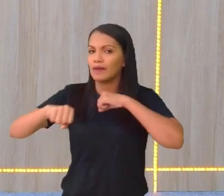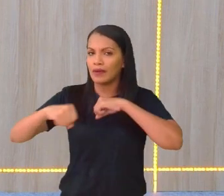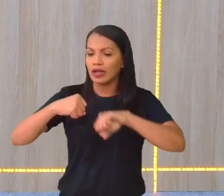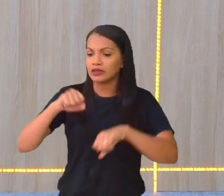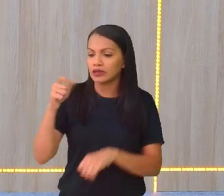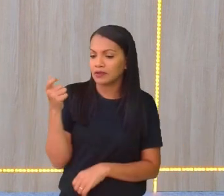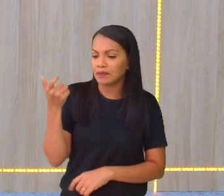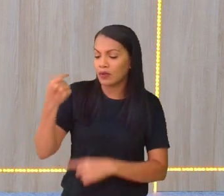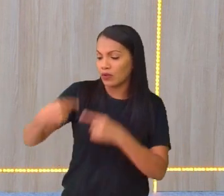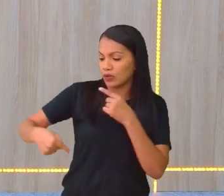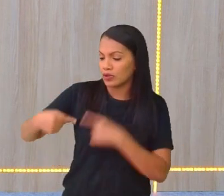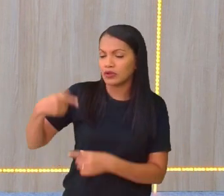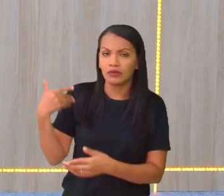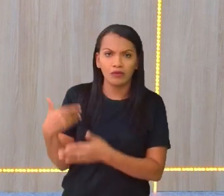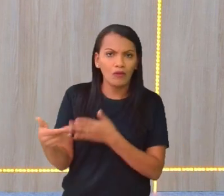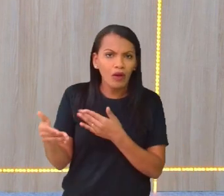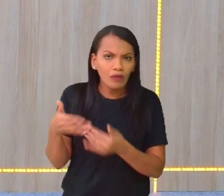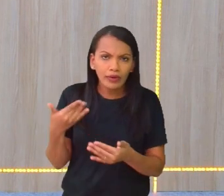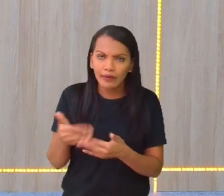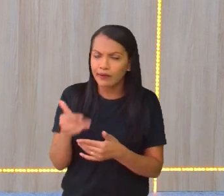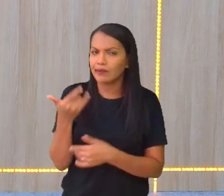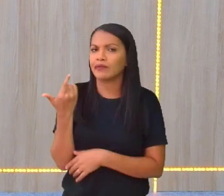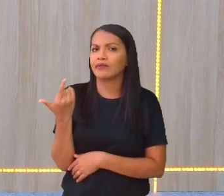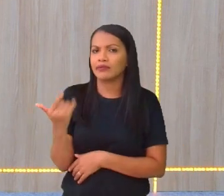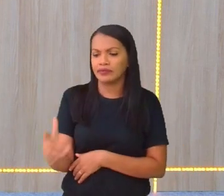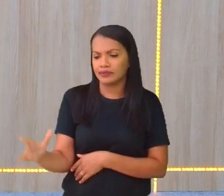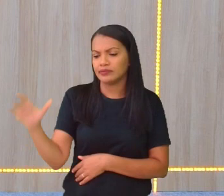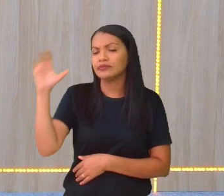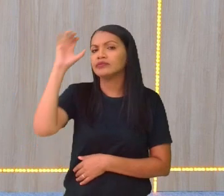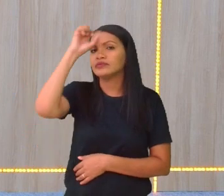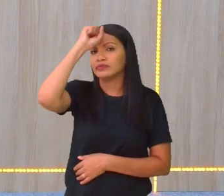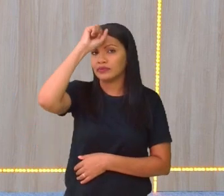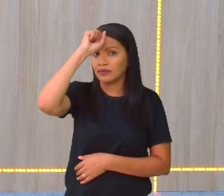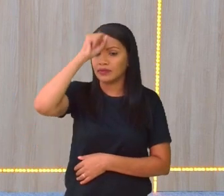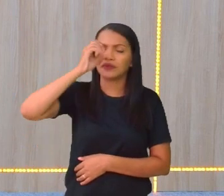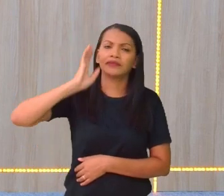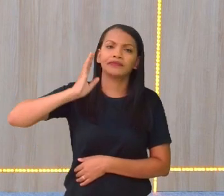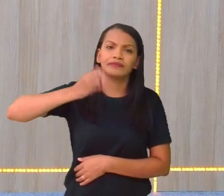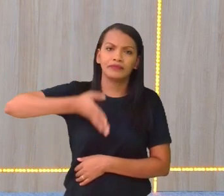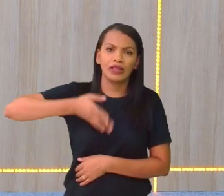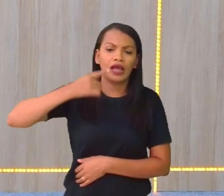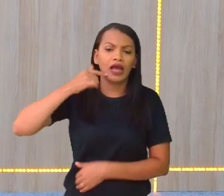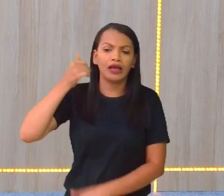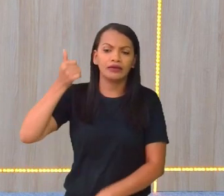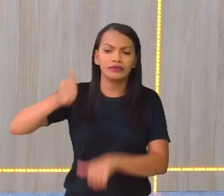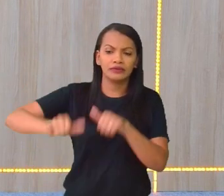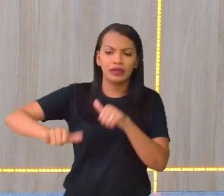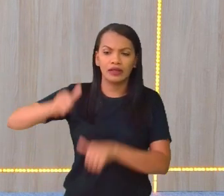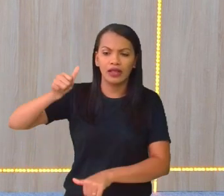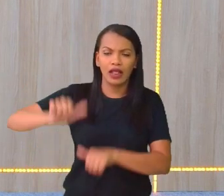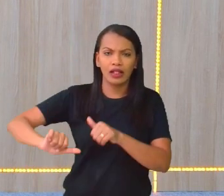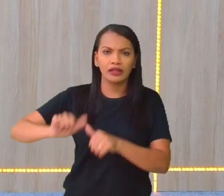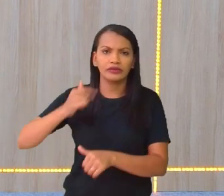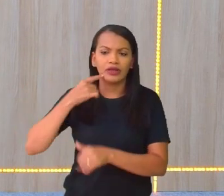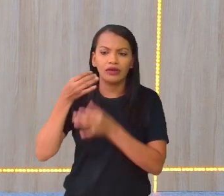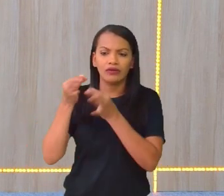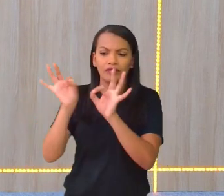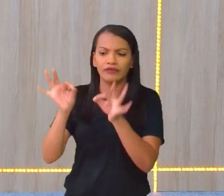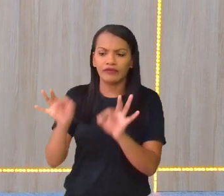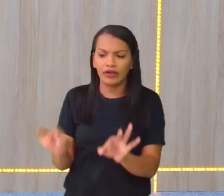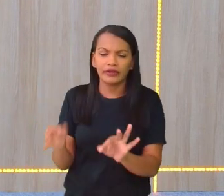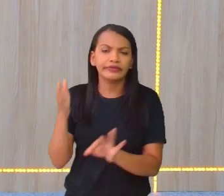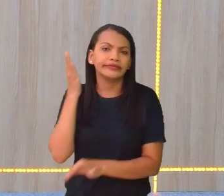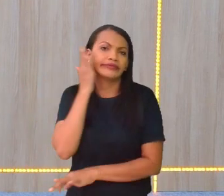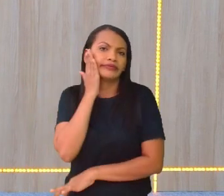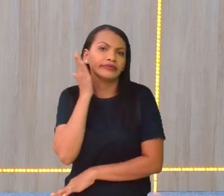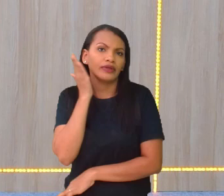político ou qualquer outro discurso, aprendam, não é? Desde já a analisar as falas, não é?